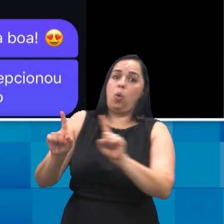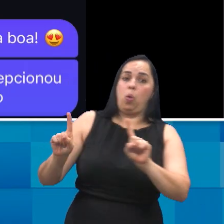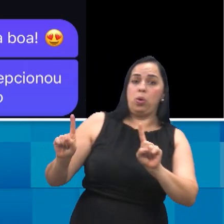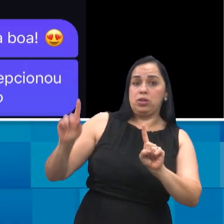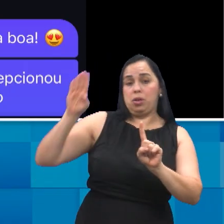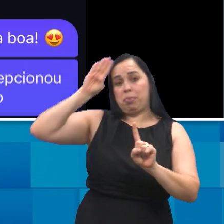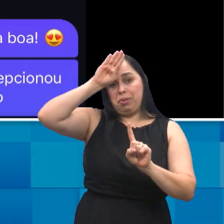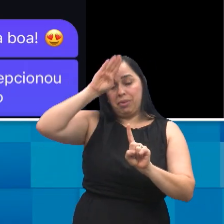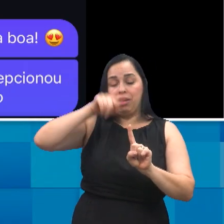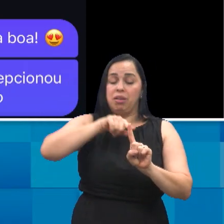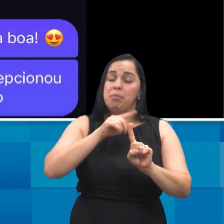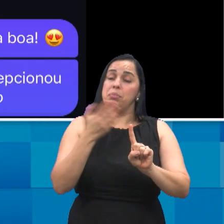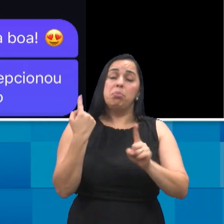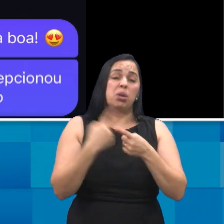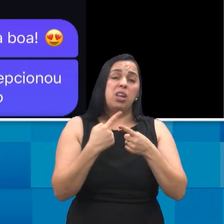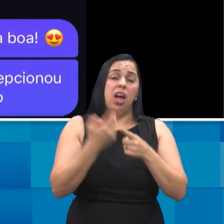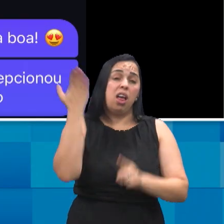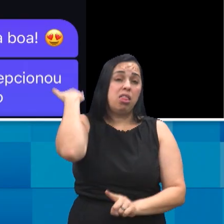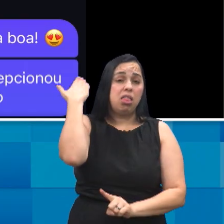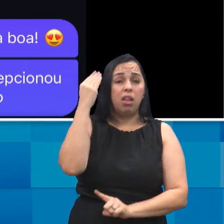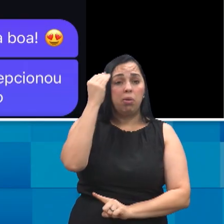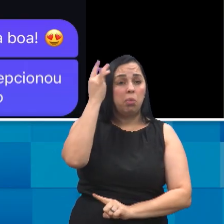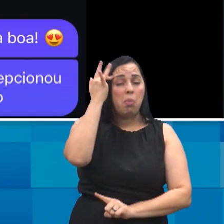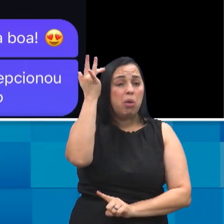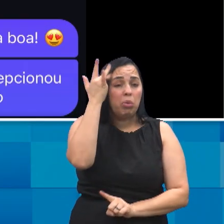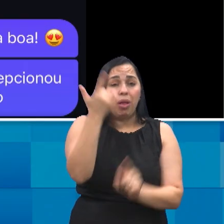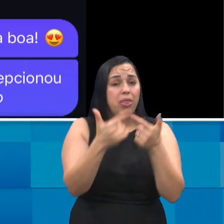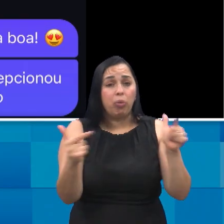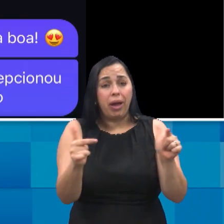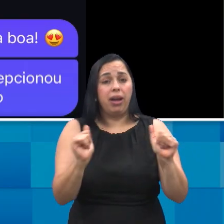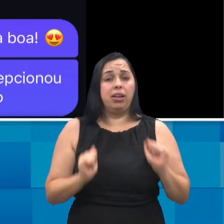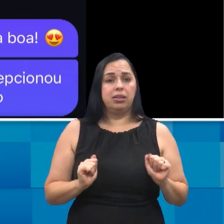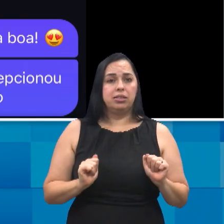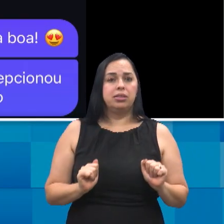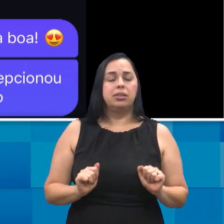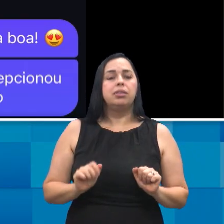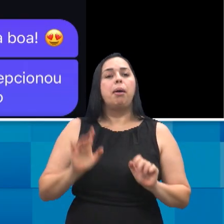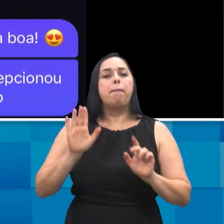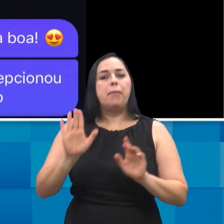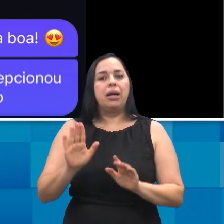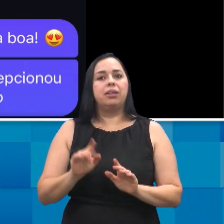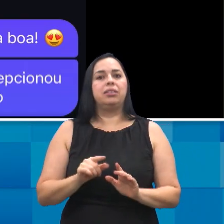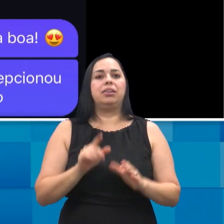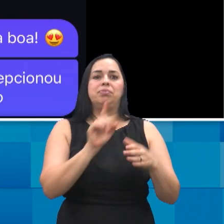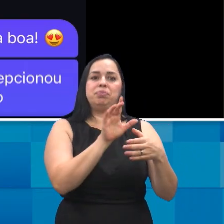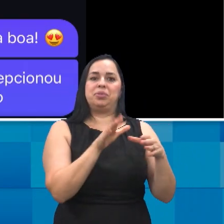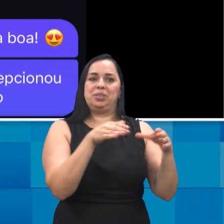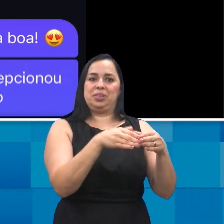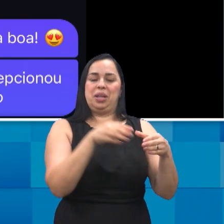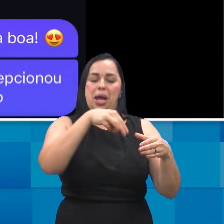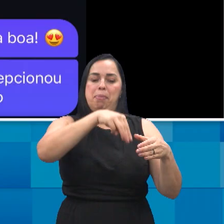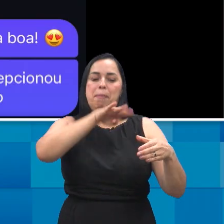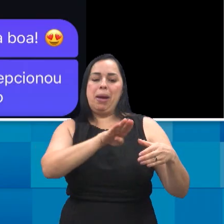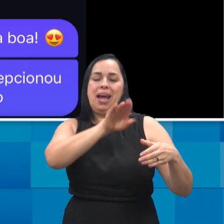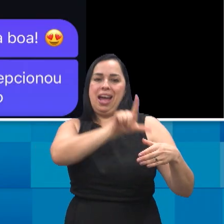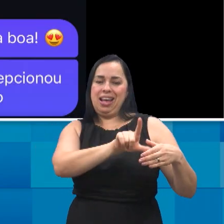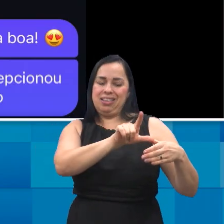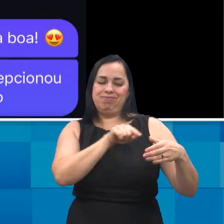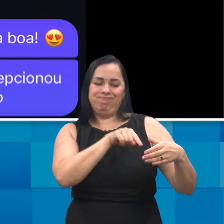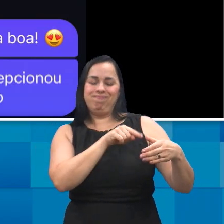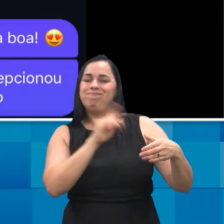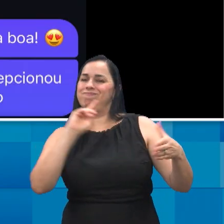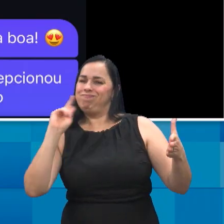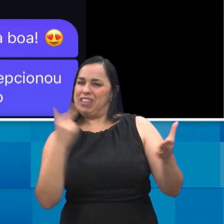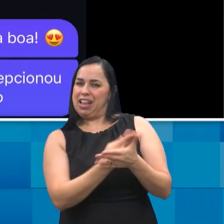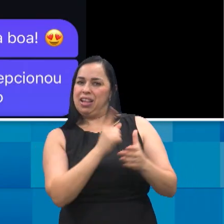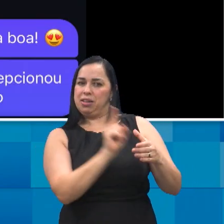por erros da juventude, mas sempre fui um cara da direita. E daí, depois do MBL, eu saí do MBL e falei, não está num caminho legal, vou sair.